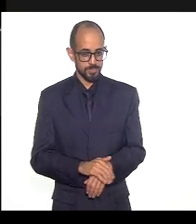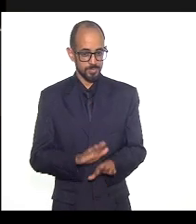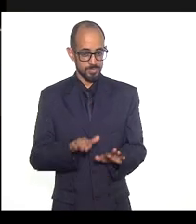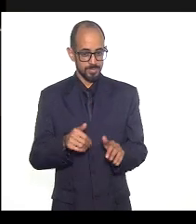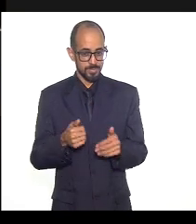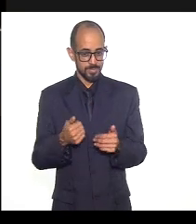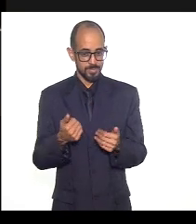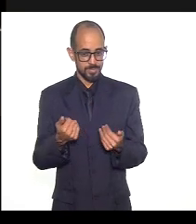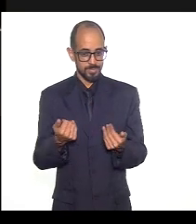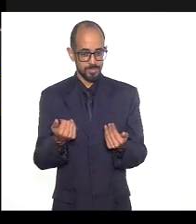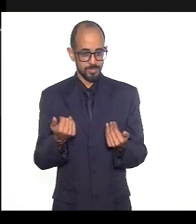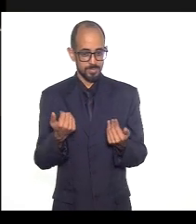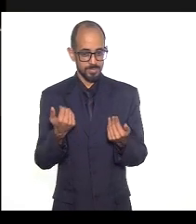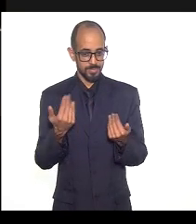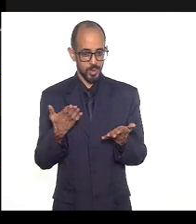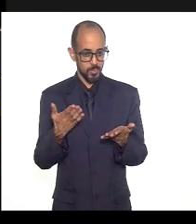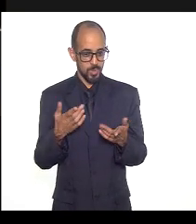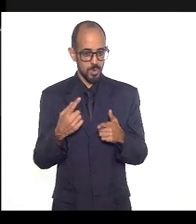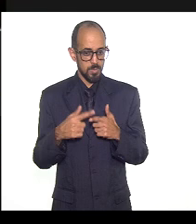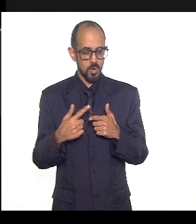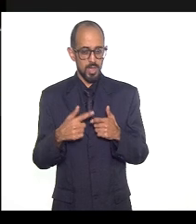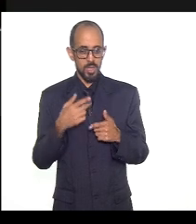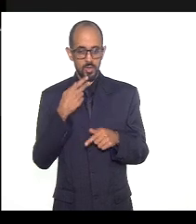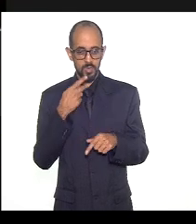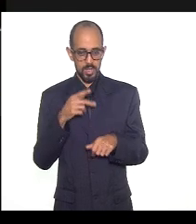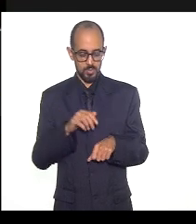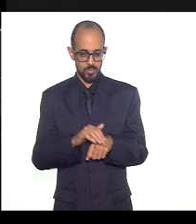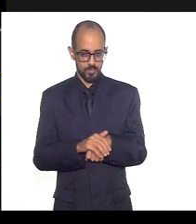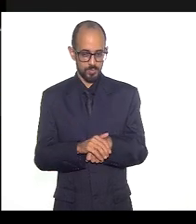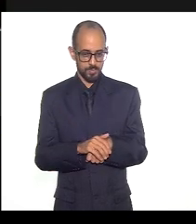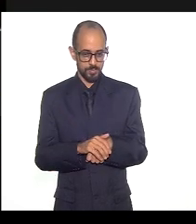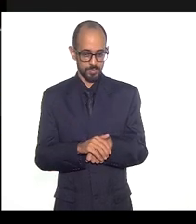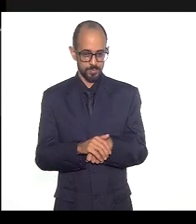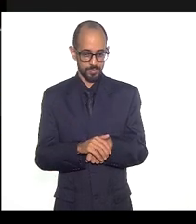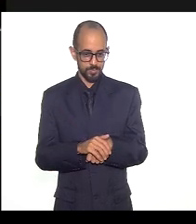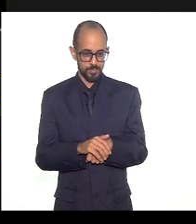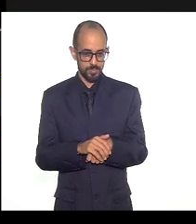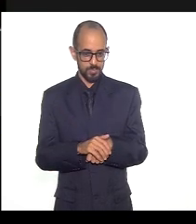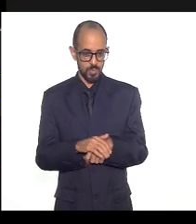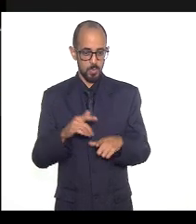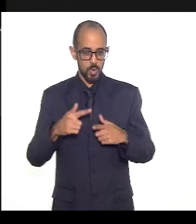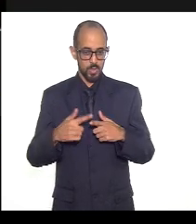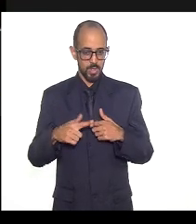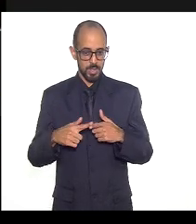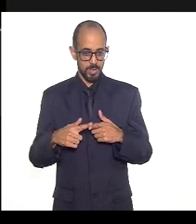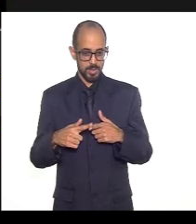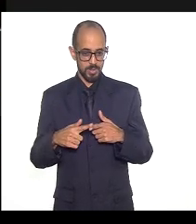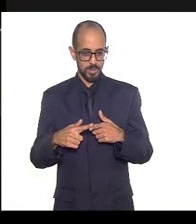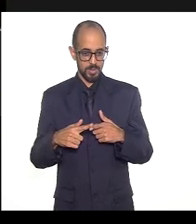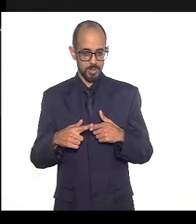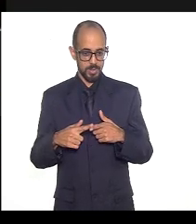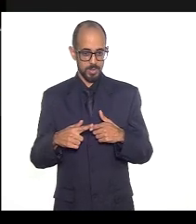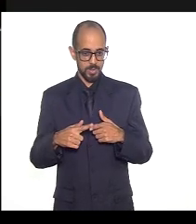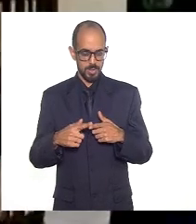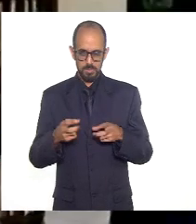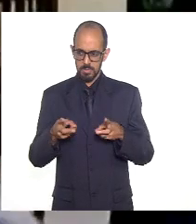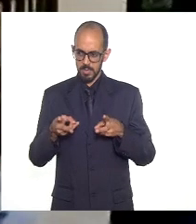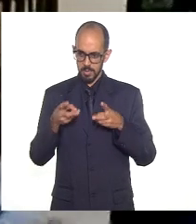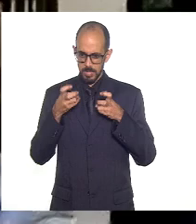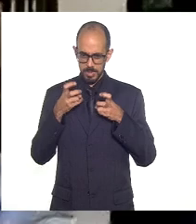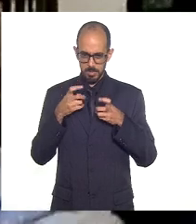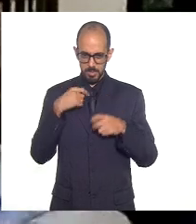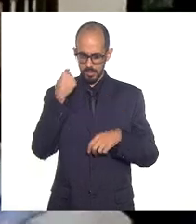O que acontece é o seguinte, por que eu estou falando isso? Porque pela a aparência